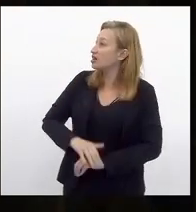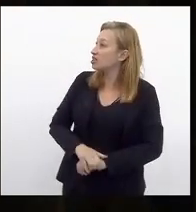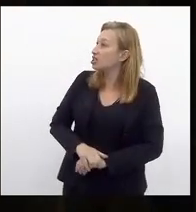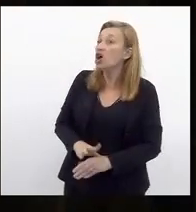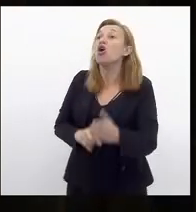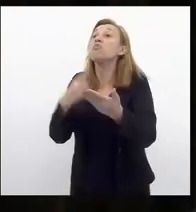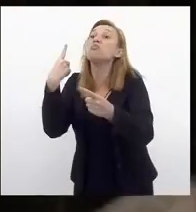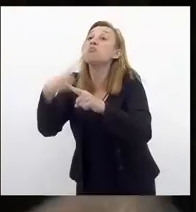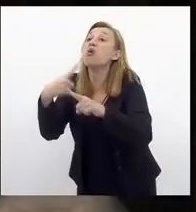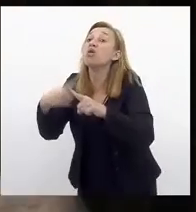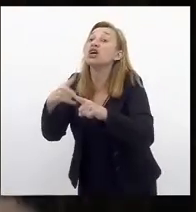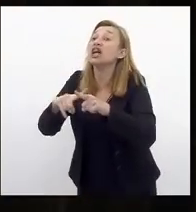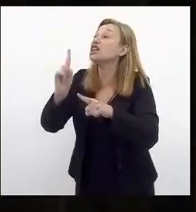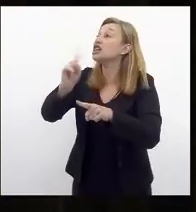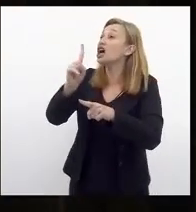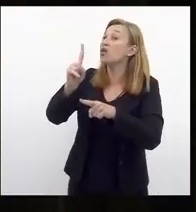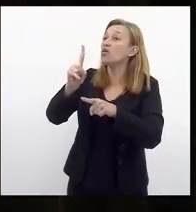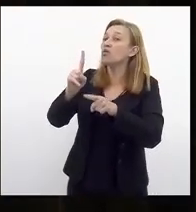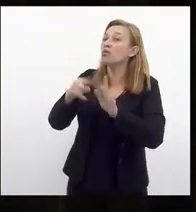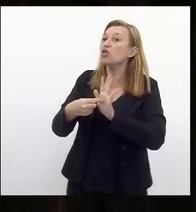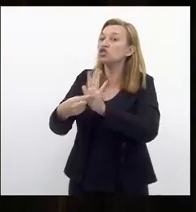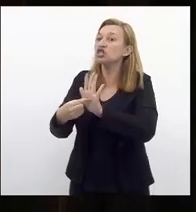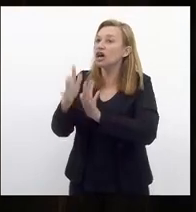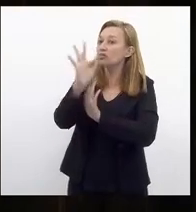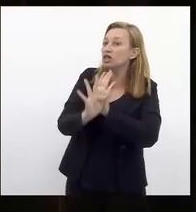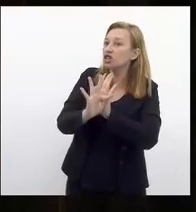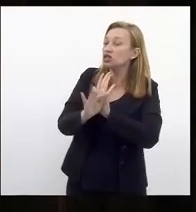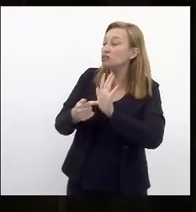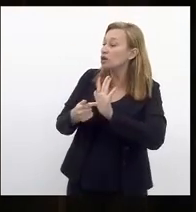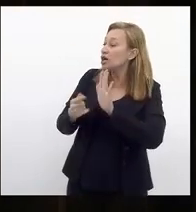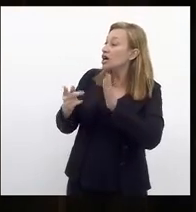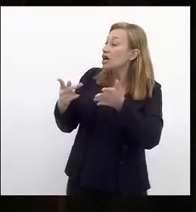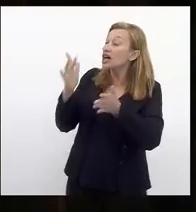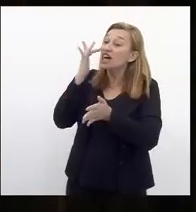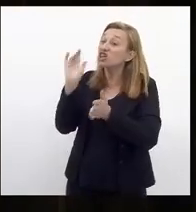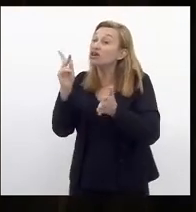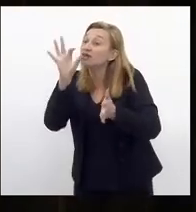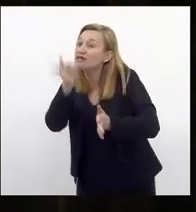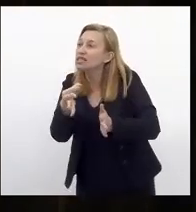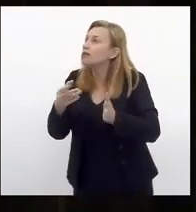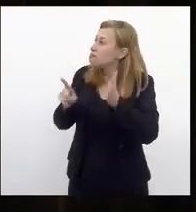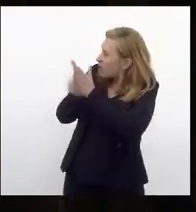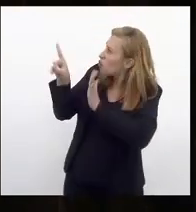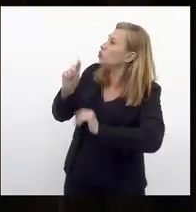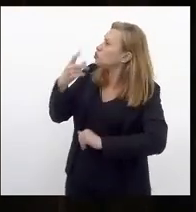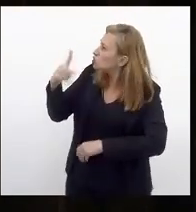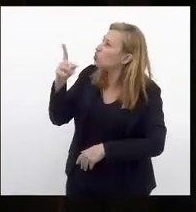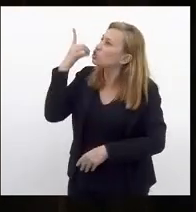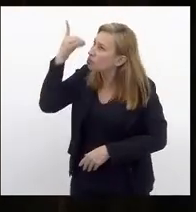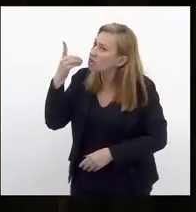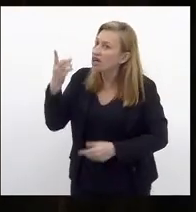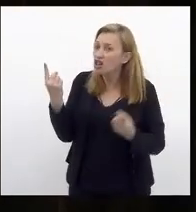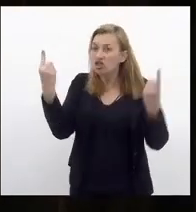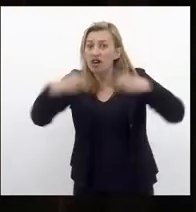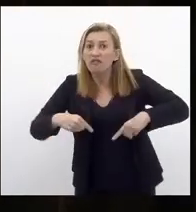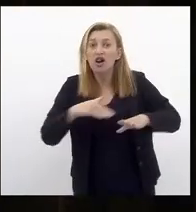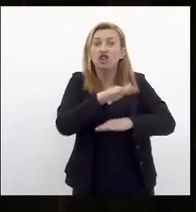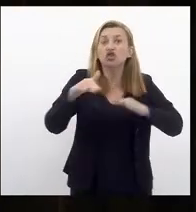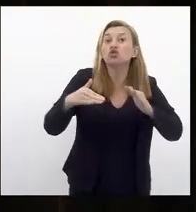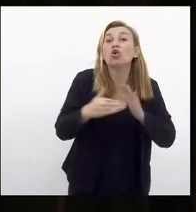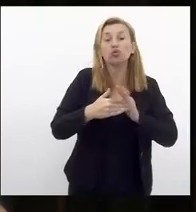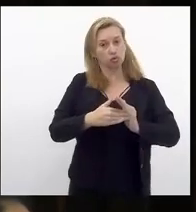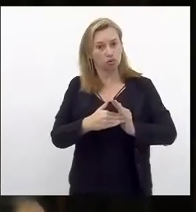porque que eles não destacaram o texto que eles achavam corretos Pergunta Os Deputados eu faço um desafio a todos